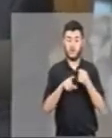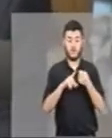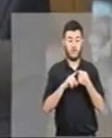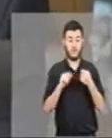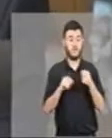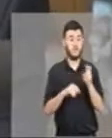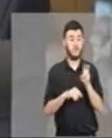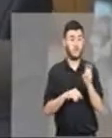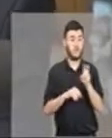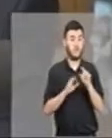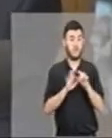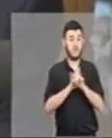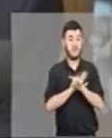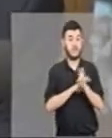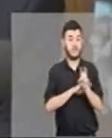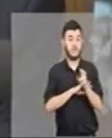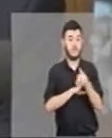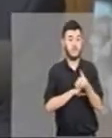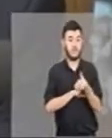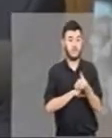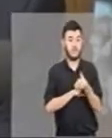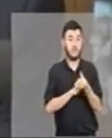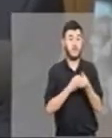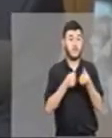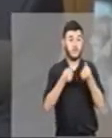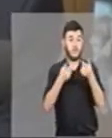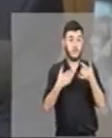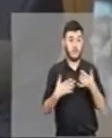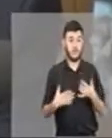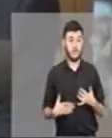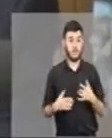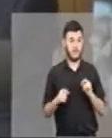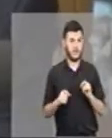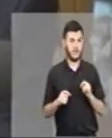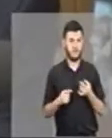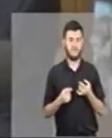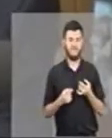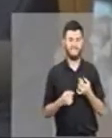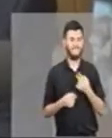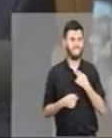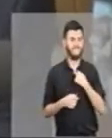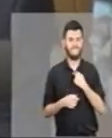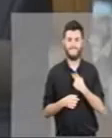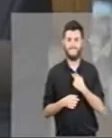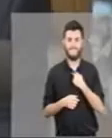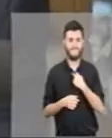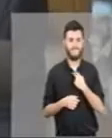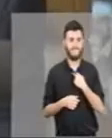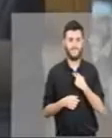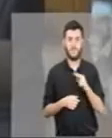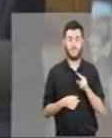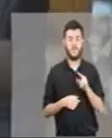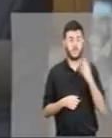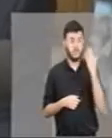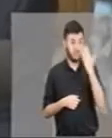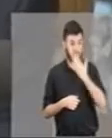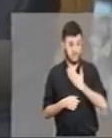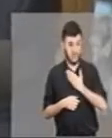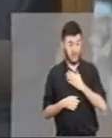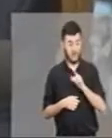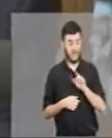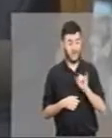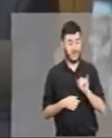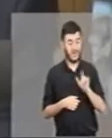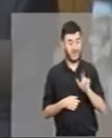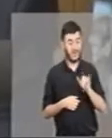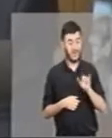inciso 56, consagrar a inadmissibilidade da utilização das provas ilícitas,